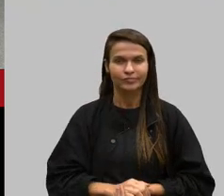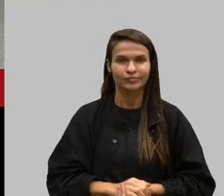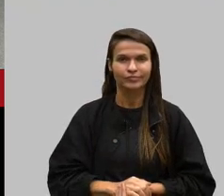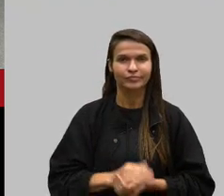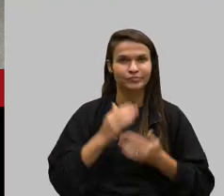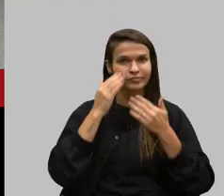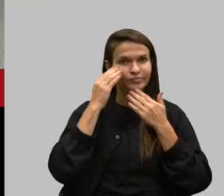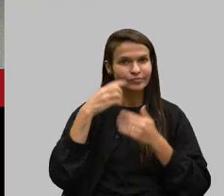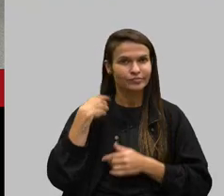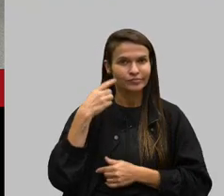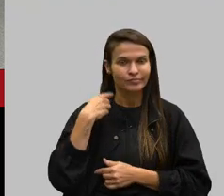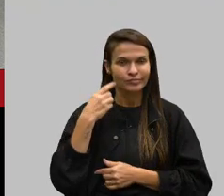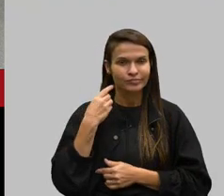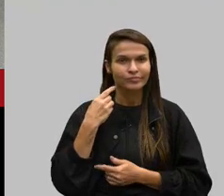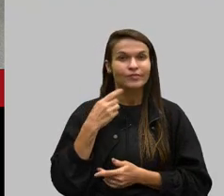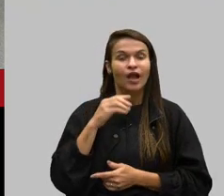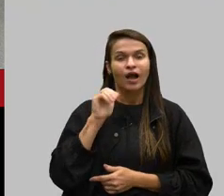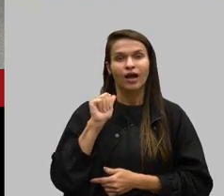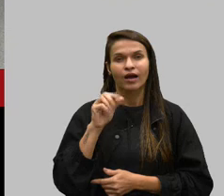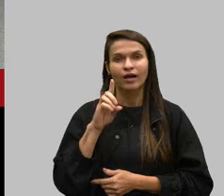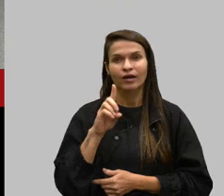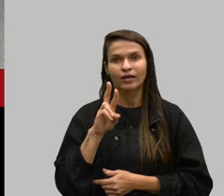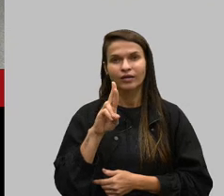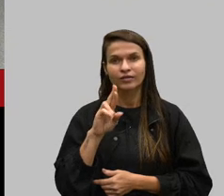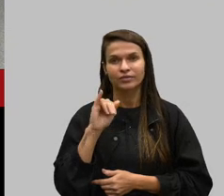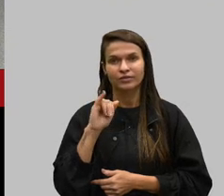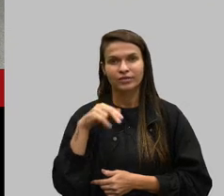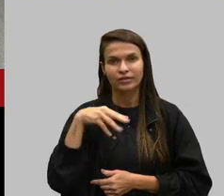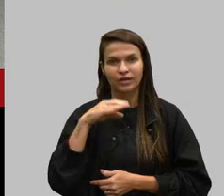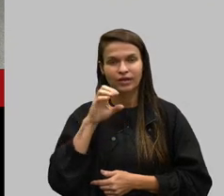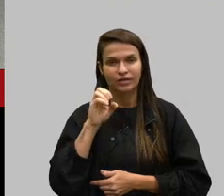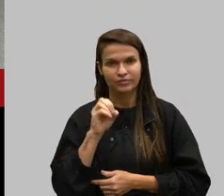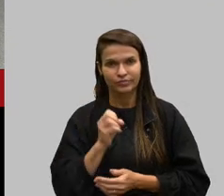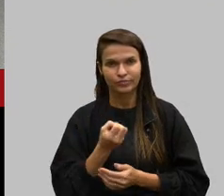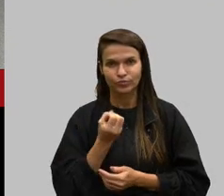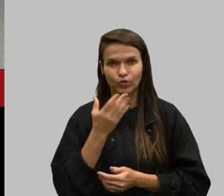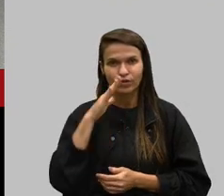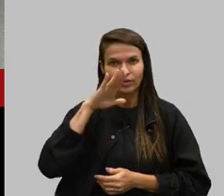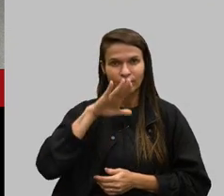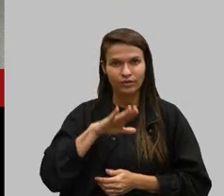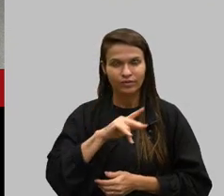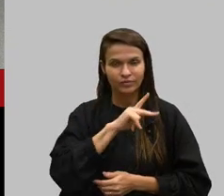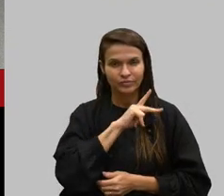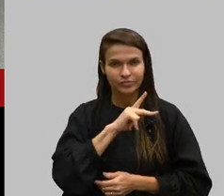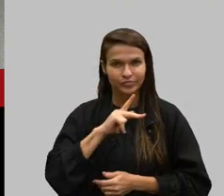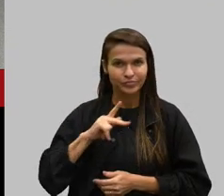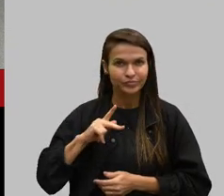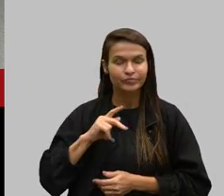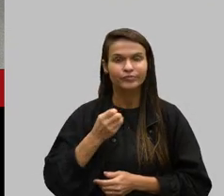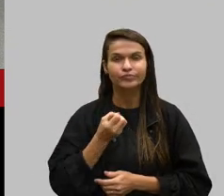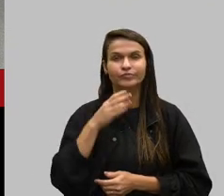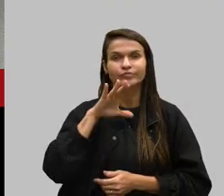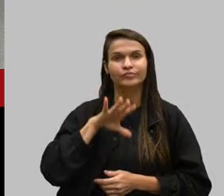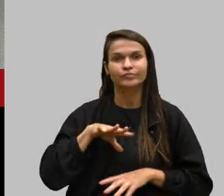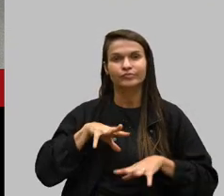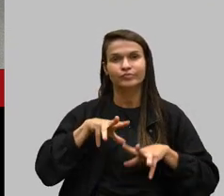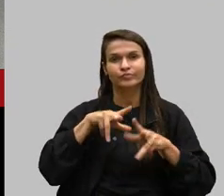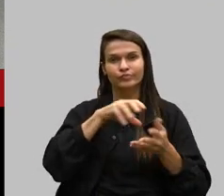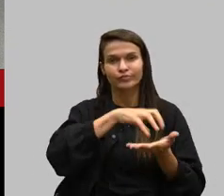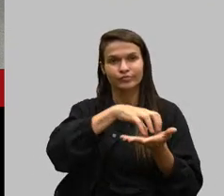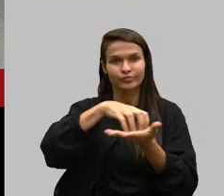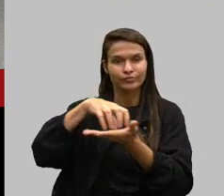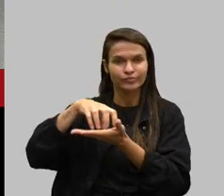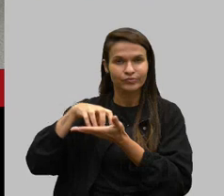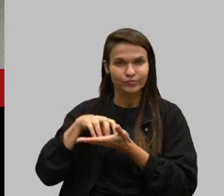palavra Deputado Adriano Alvarenga Boa tarde Boa tarde Presidente Boa tarde a todos dessa comissão de administração